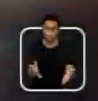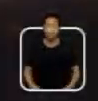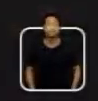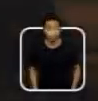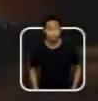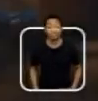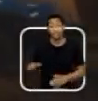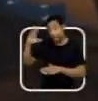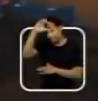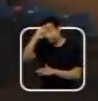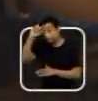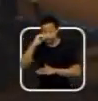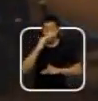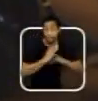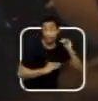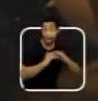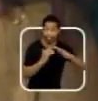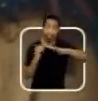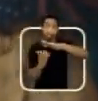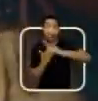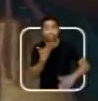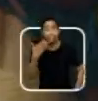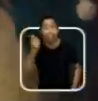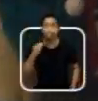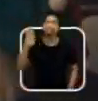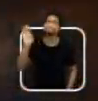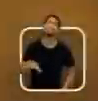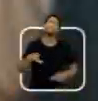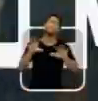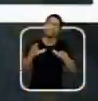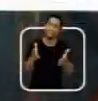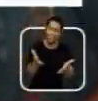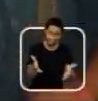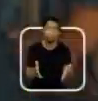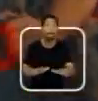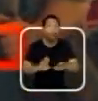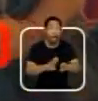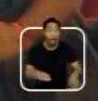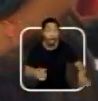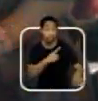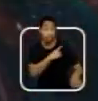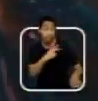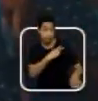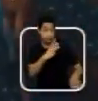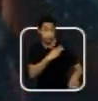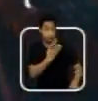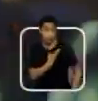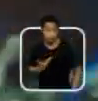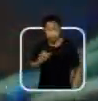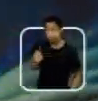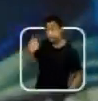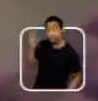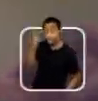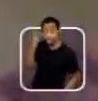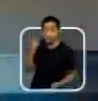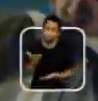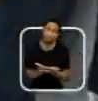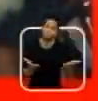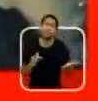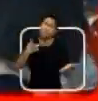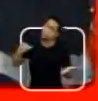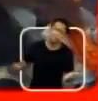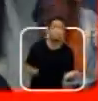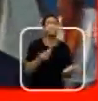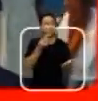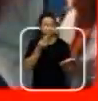isso. Aprender na prática nas melhores empresas. É bem isso. Com o BEM, o Bolsa de Estágio do Ensino